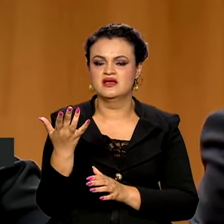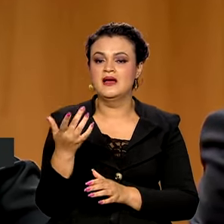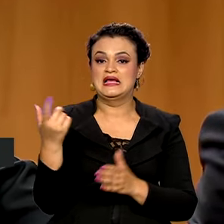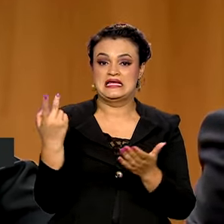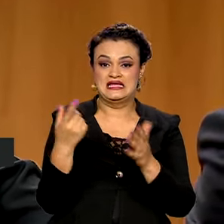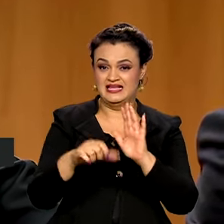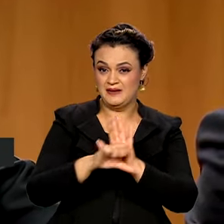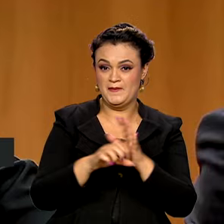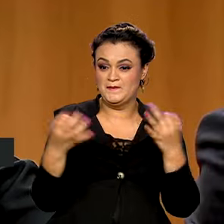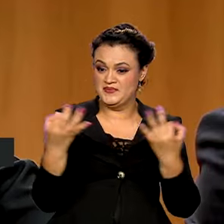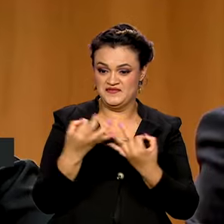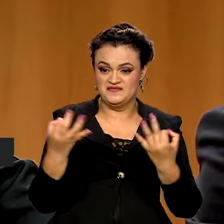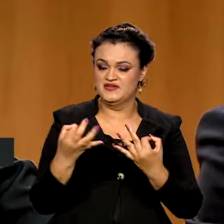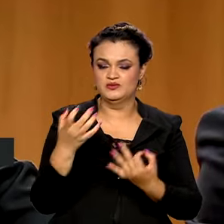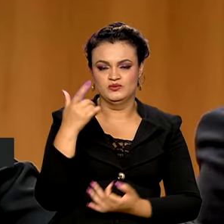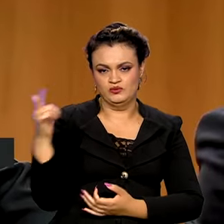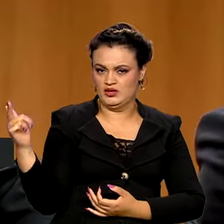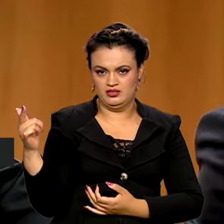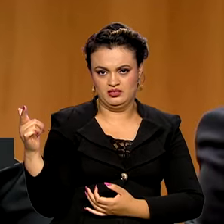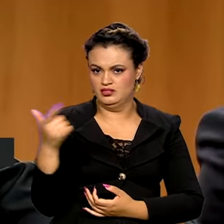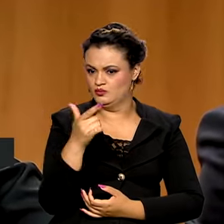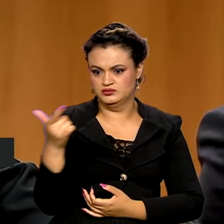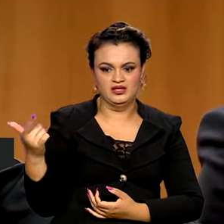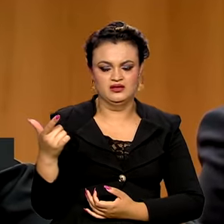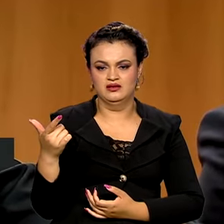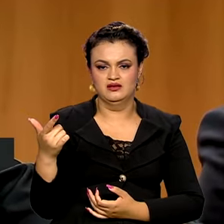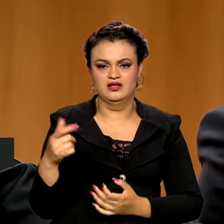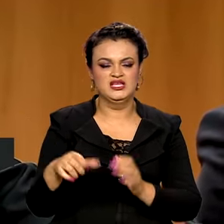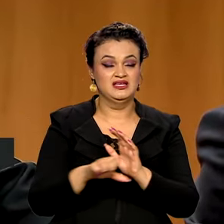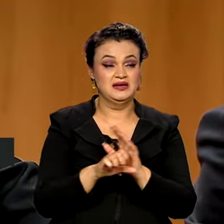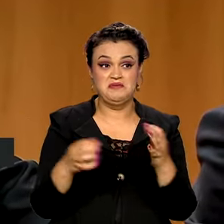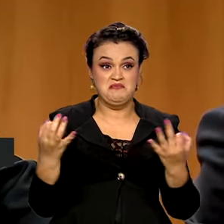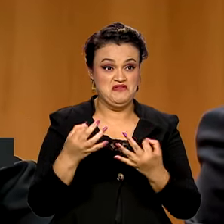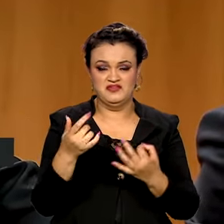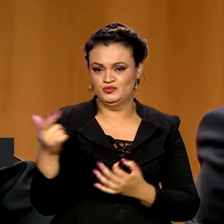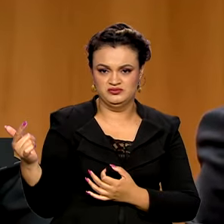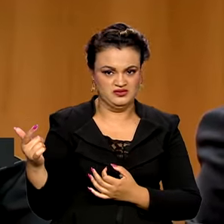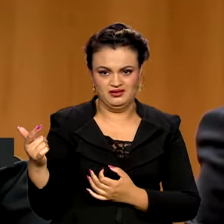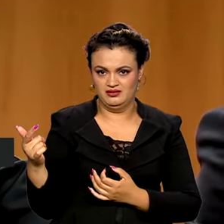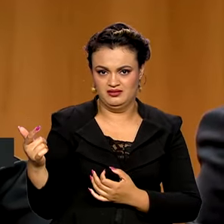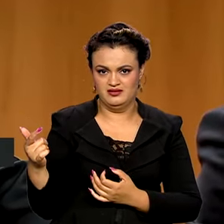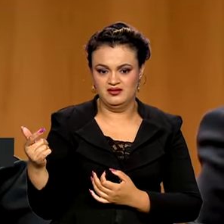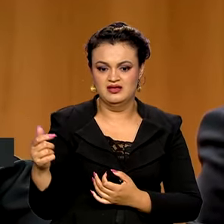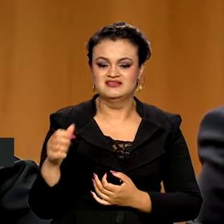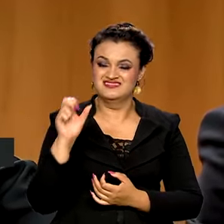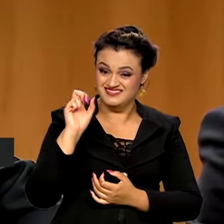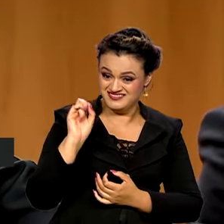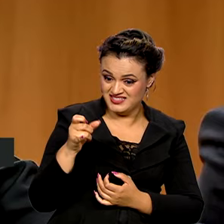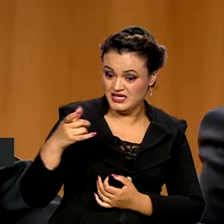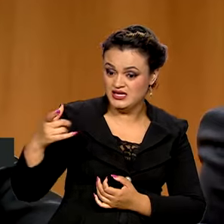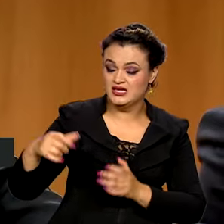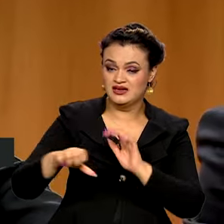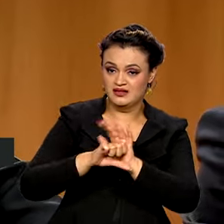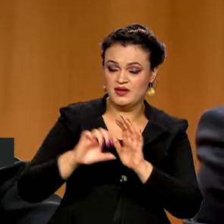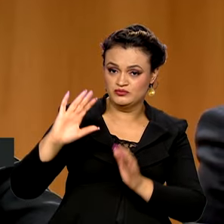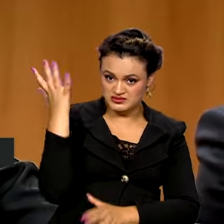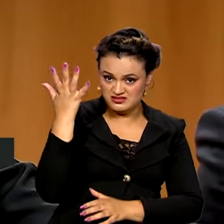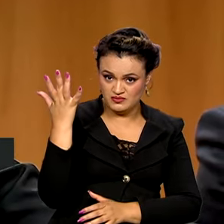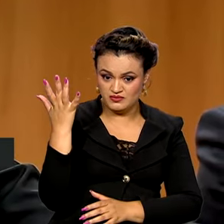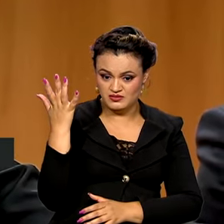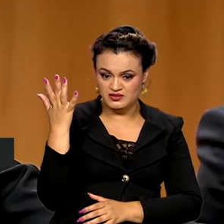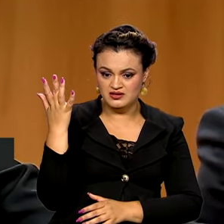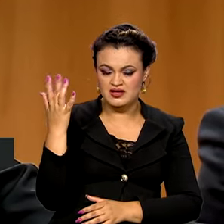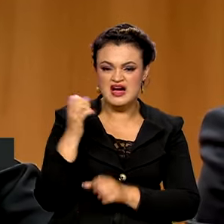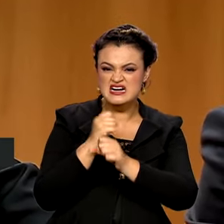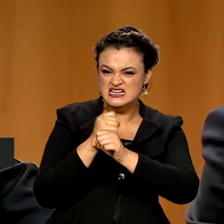crime perfeito, não existe crime insolúvel. Quando o crime tem